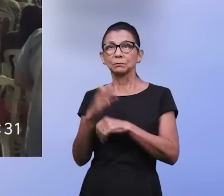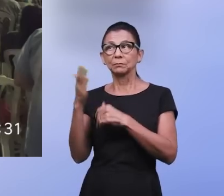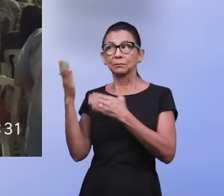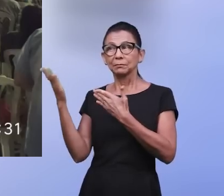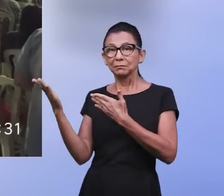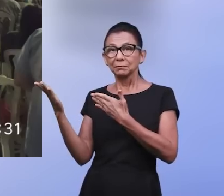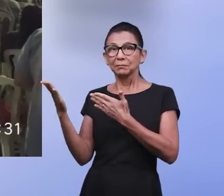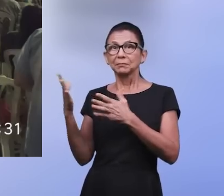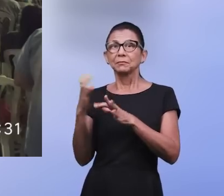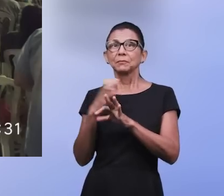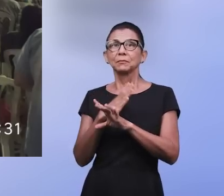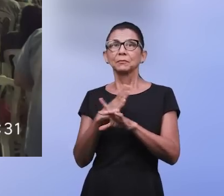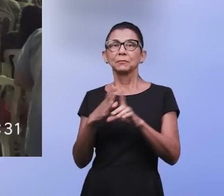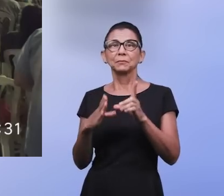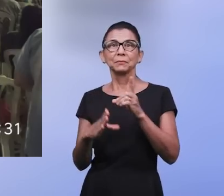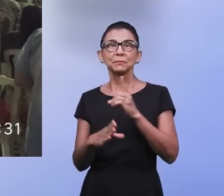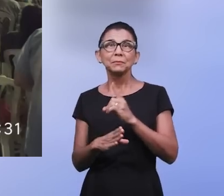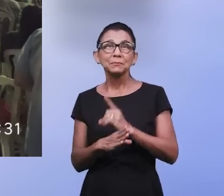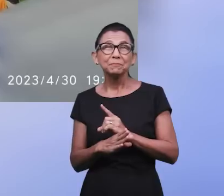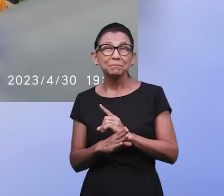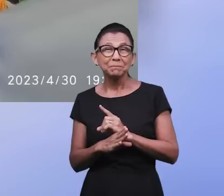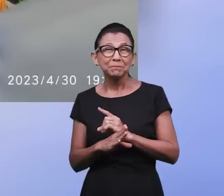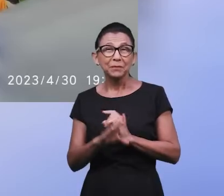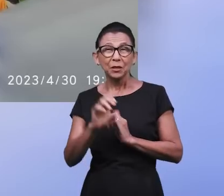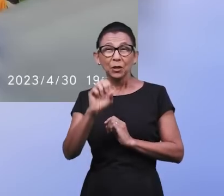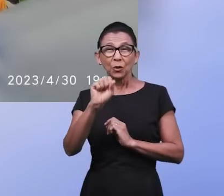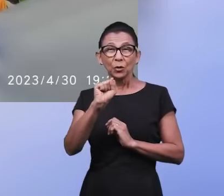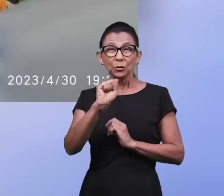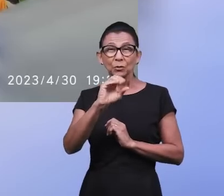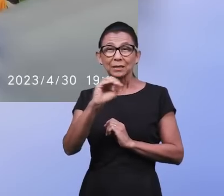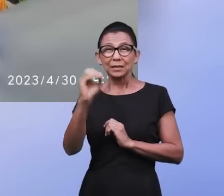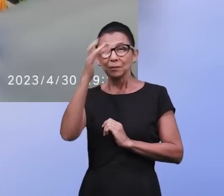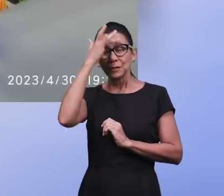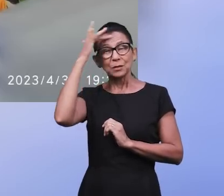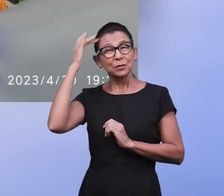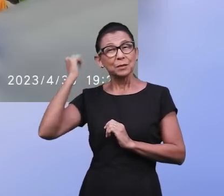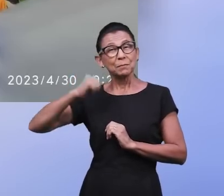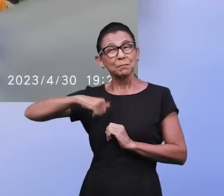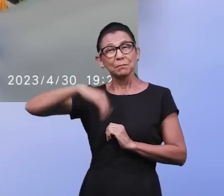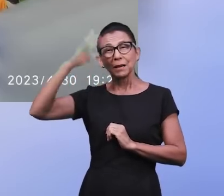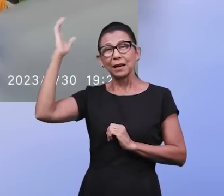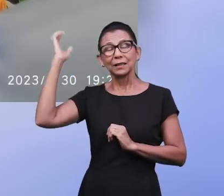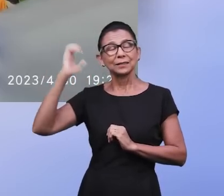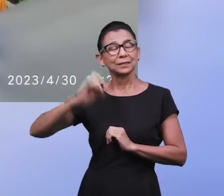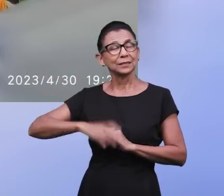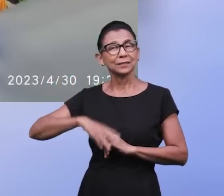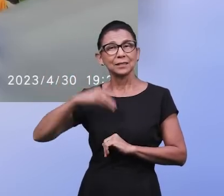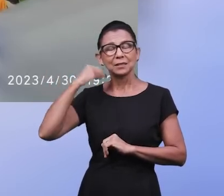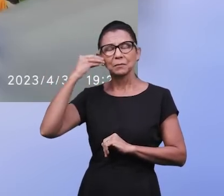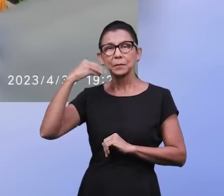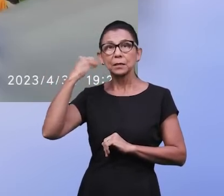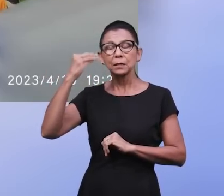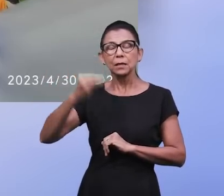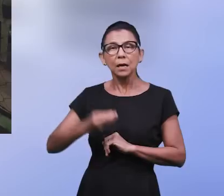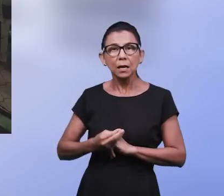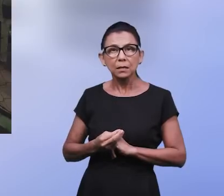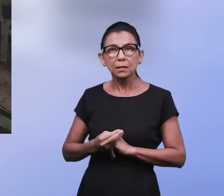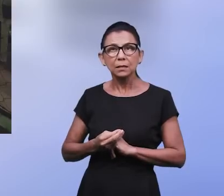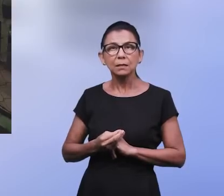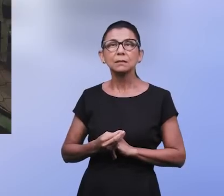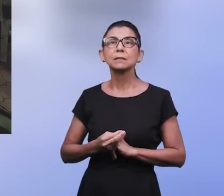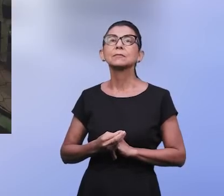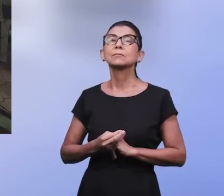do bairro Bom Jardim, foram recebidas mais de 800 pessoas. E foram muitas as experiências dos participantes